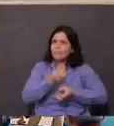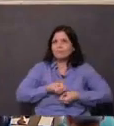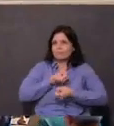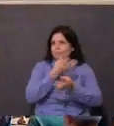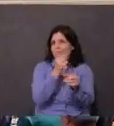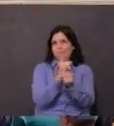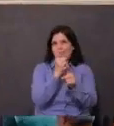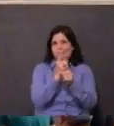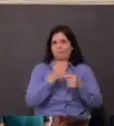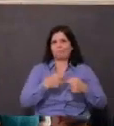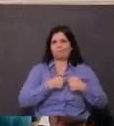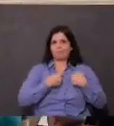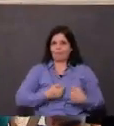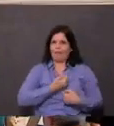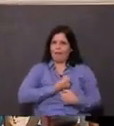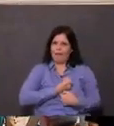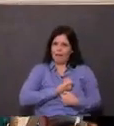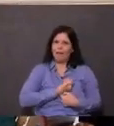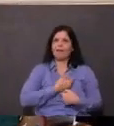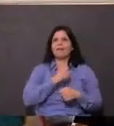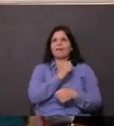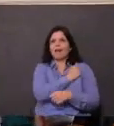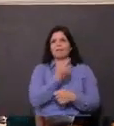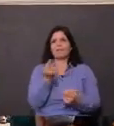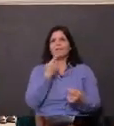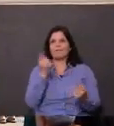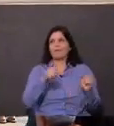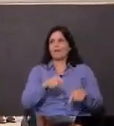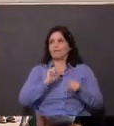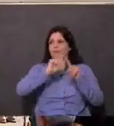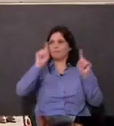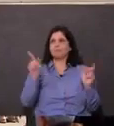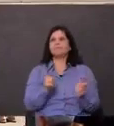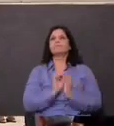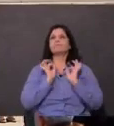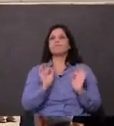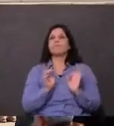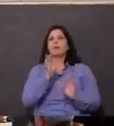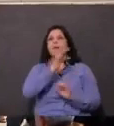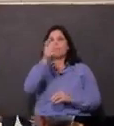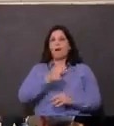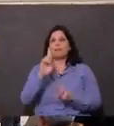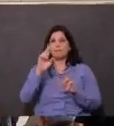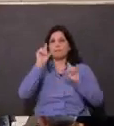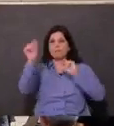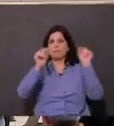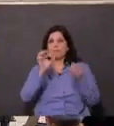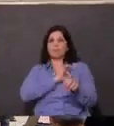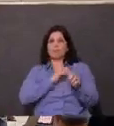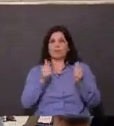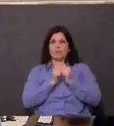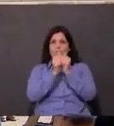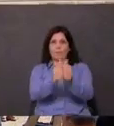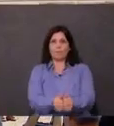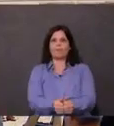in your house and your coming back. Ide em paz e que o Senhor vos acompanhe.